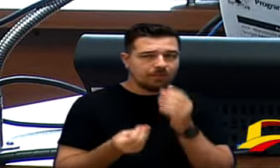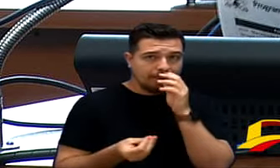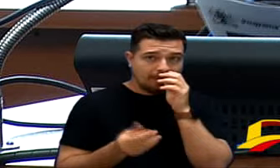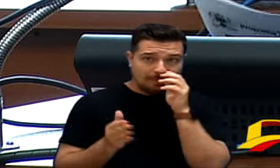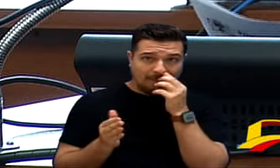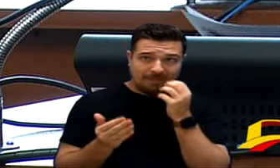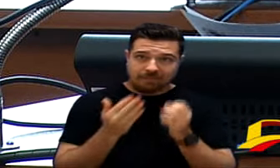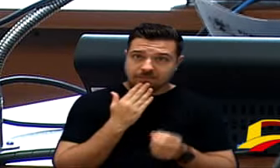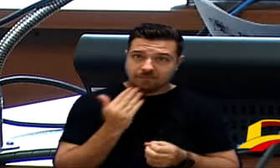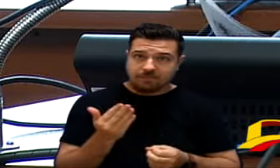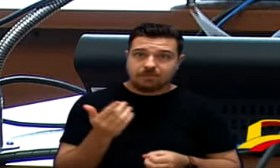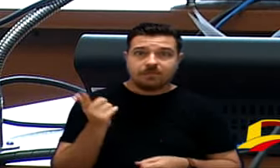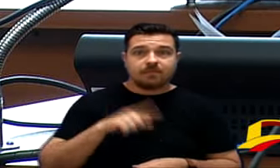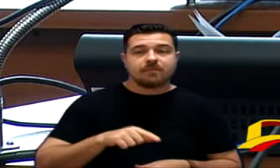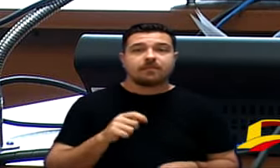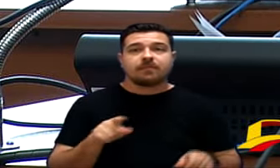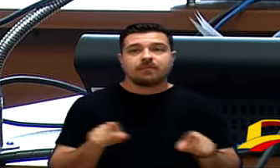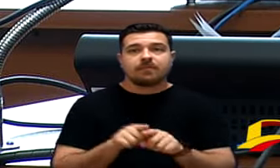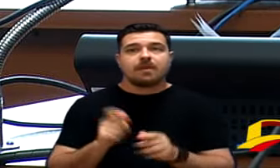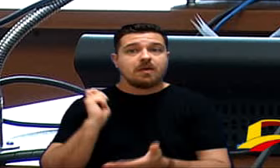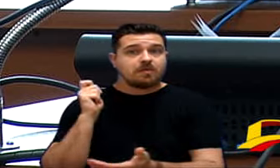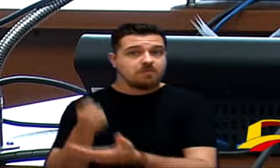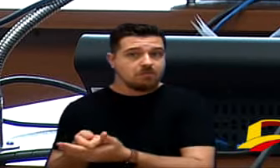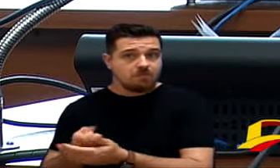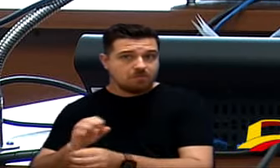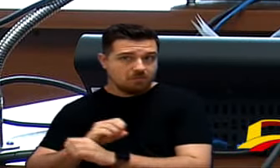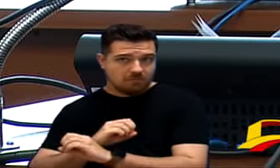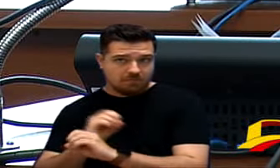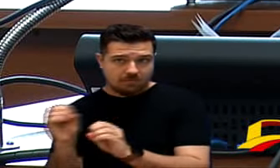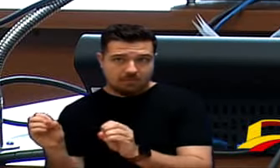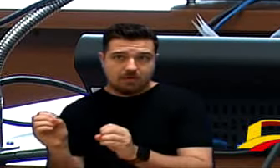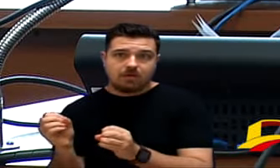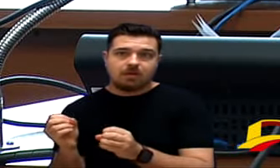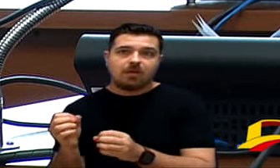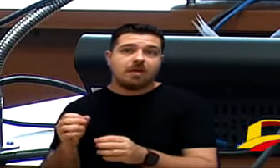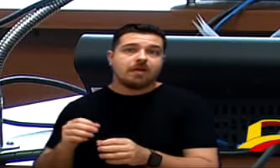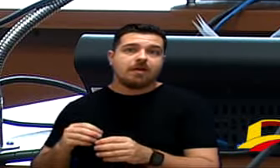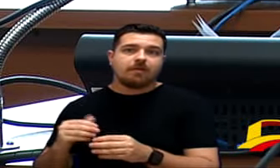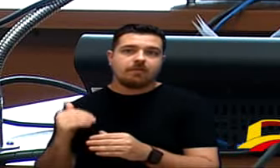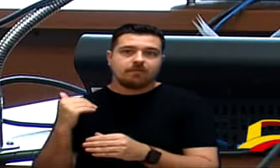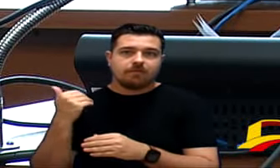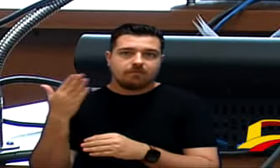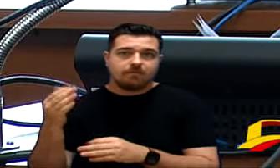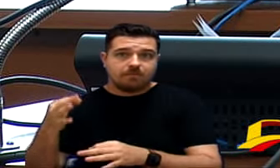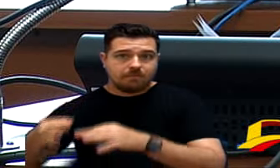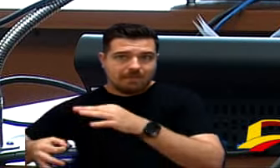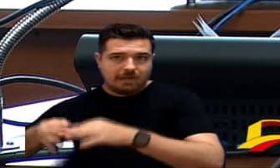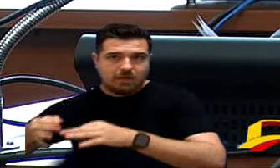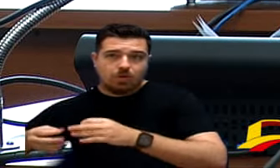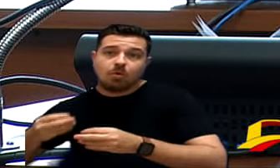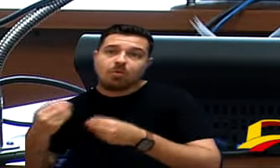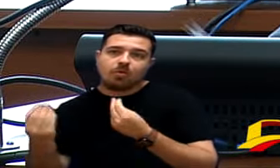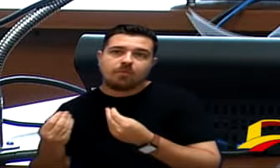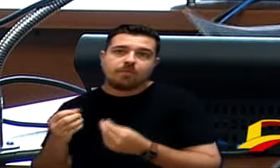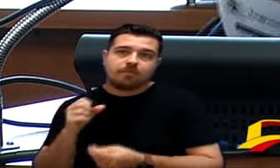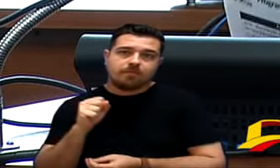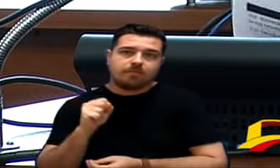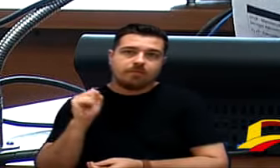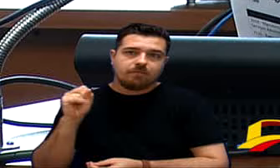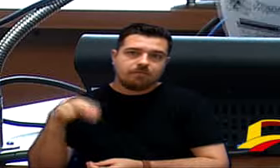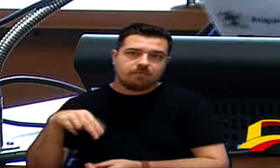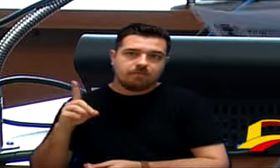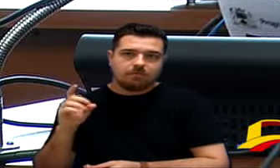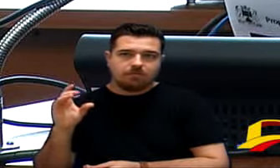a ao não pagamento né você senhor disse que fica em juízo e também Teoricamente o sindicato é um espaço